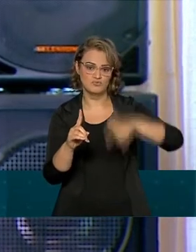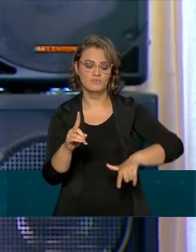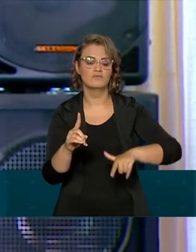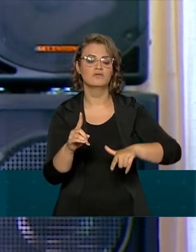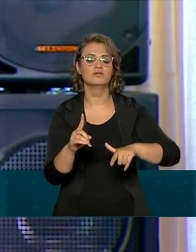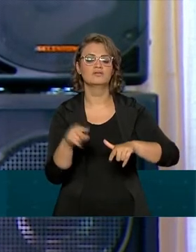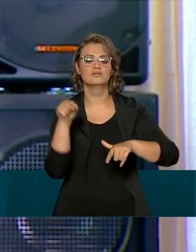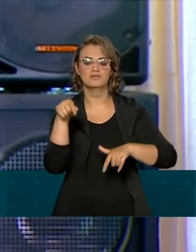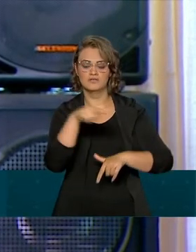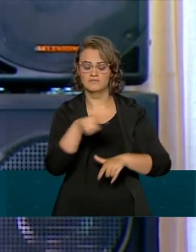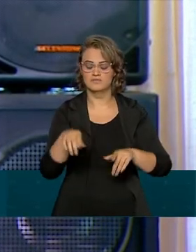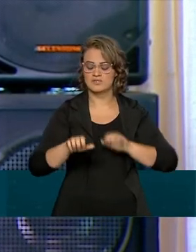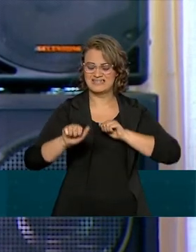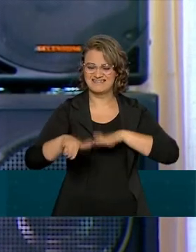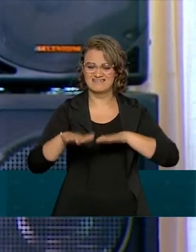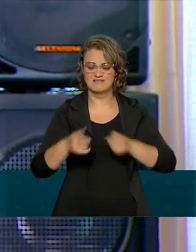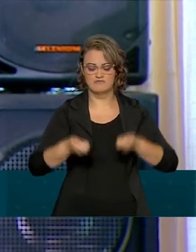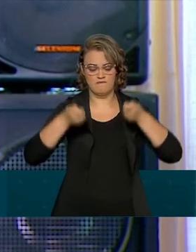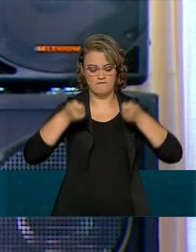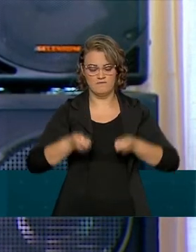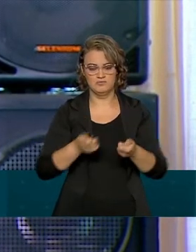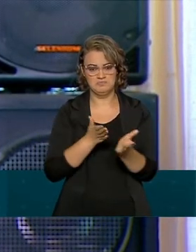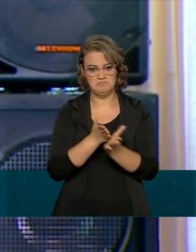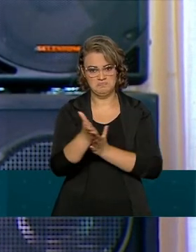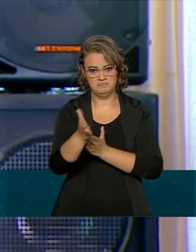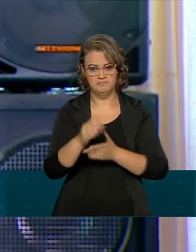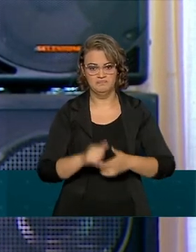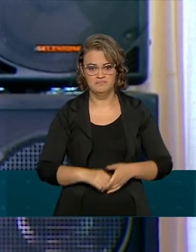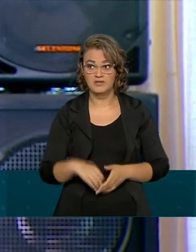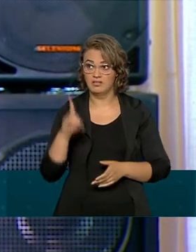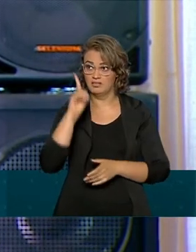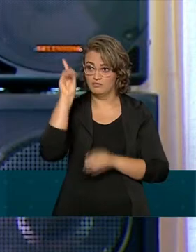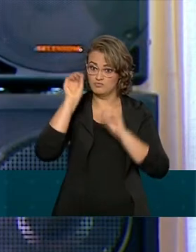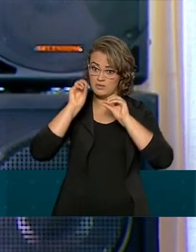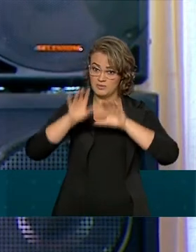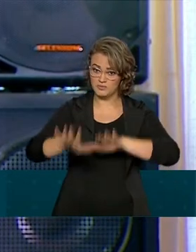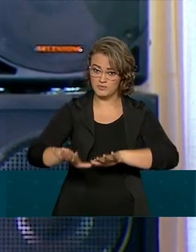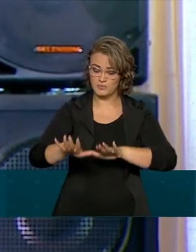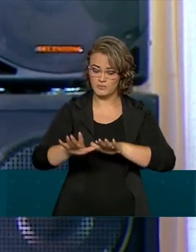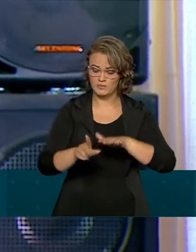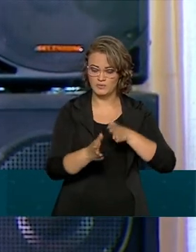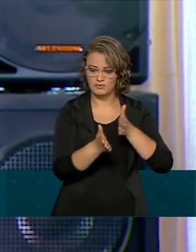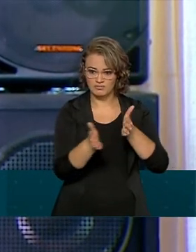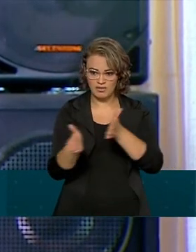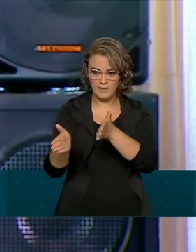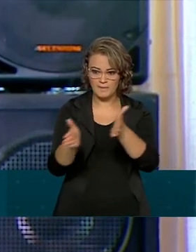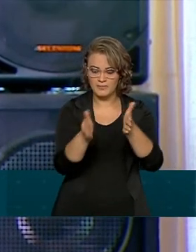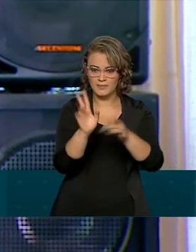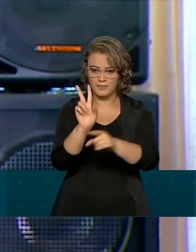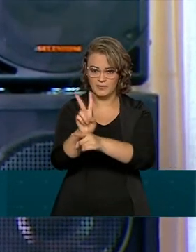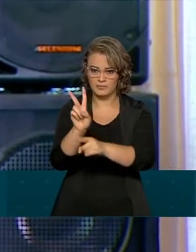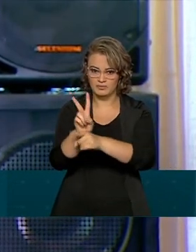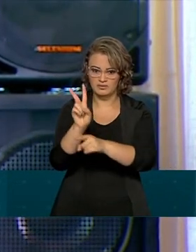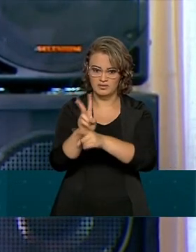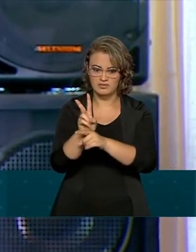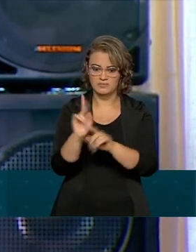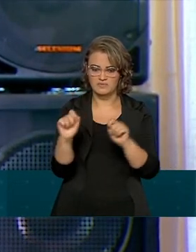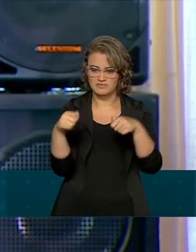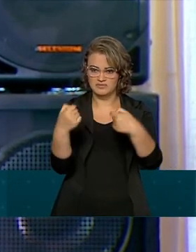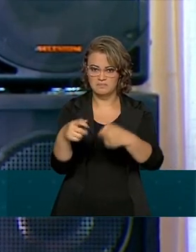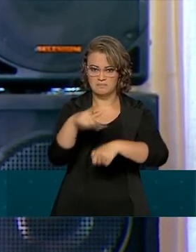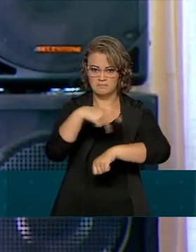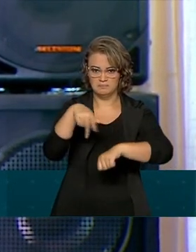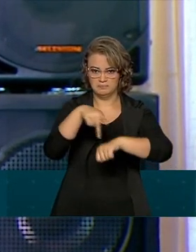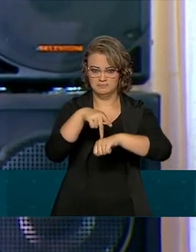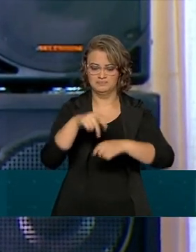certeza de um exército forte e conheço Deus nos abençoe e guie e proteja em defesa